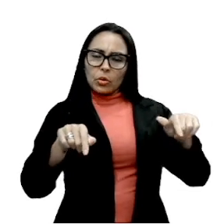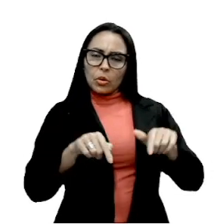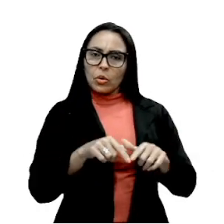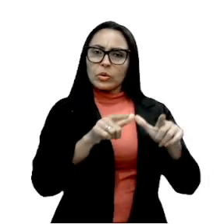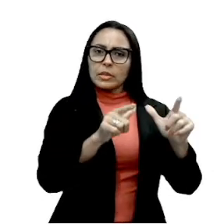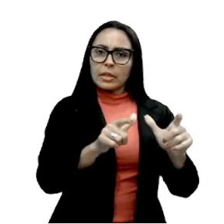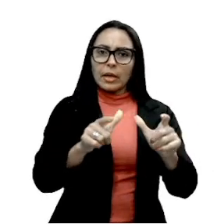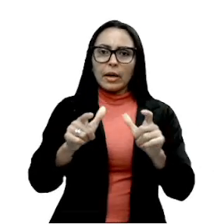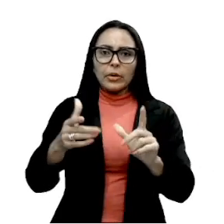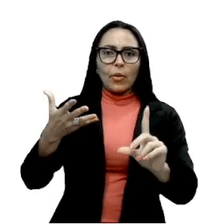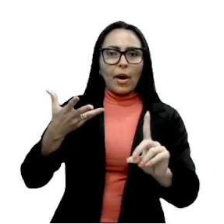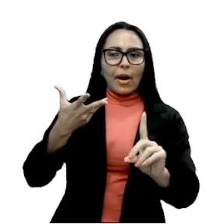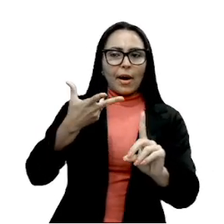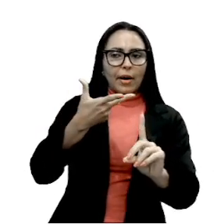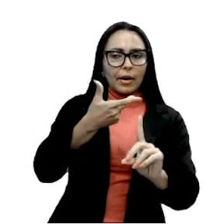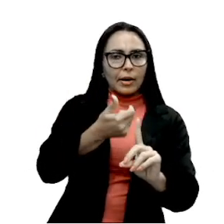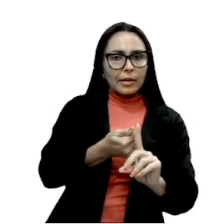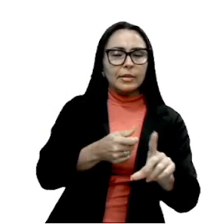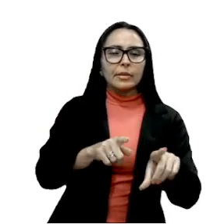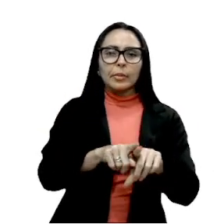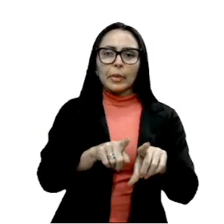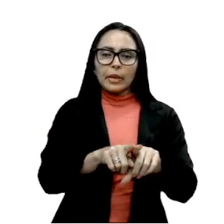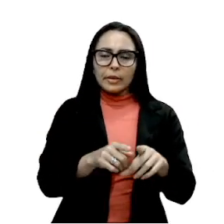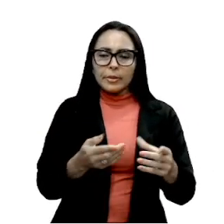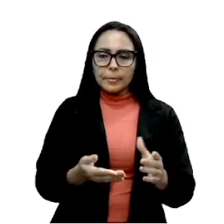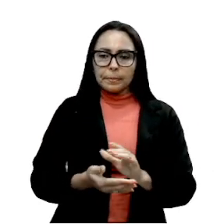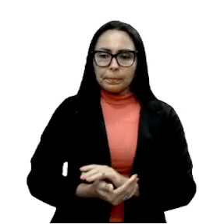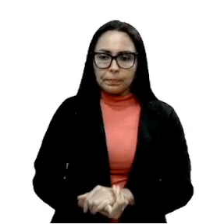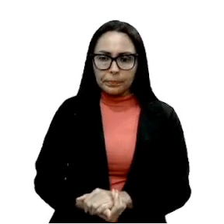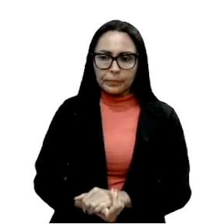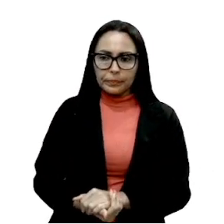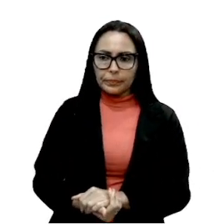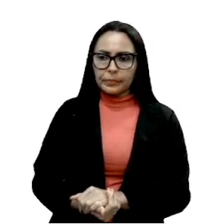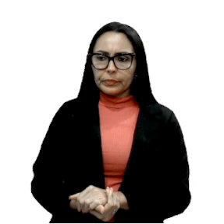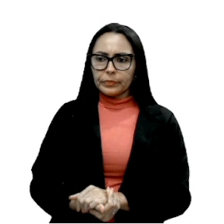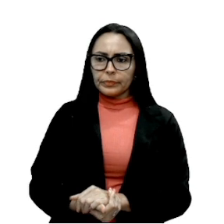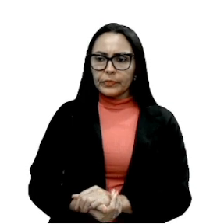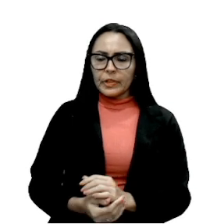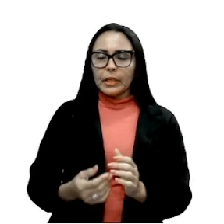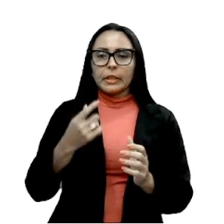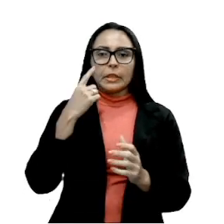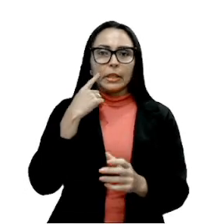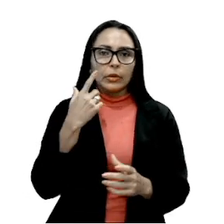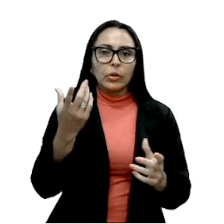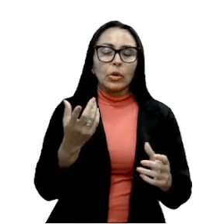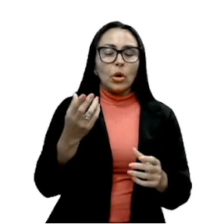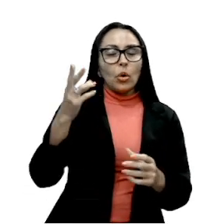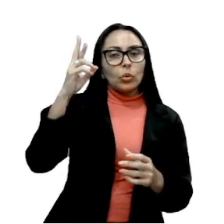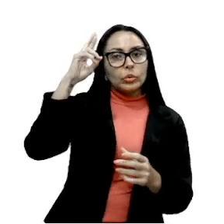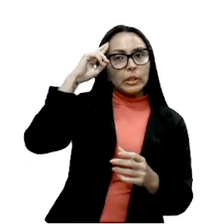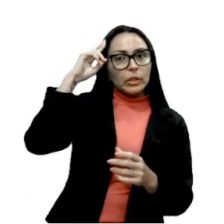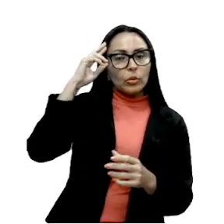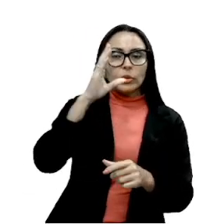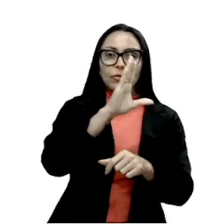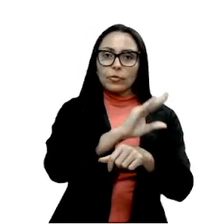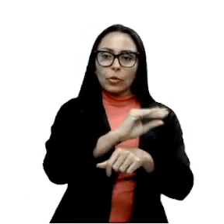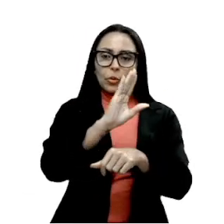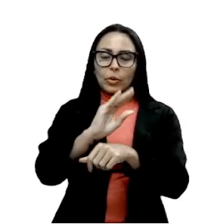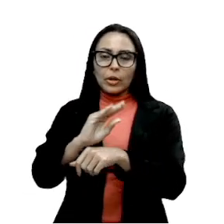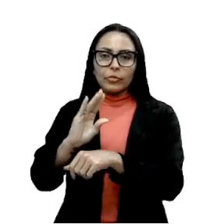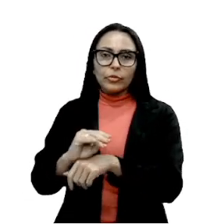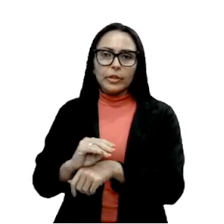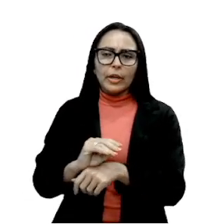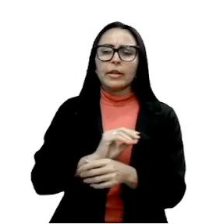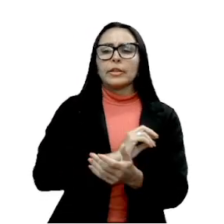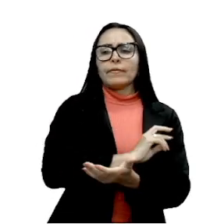vão ter? Vai ter o diretor de cena, o diretor de arte, o diretor de fotografia, um diretor, tem vários